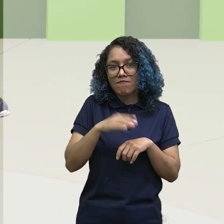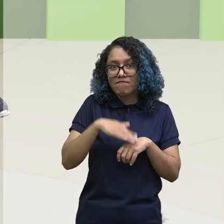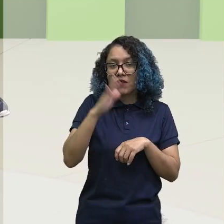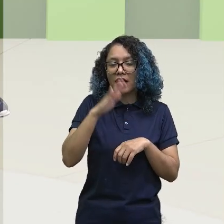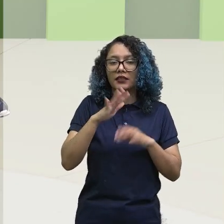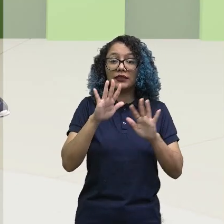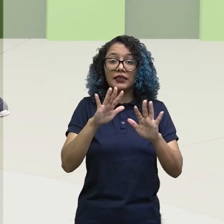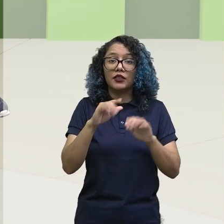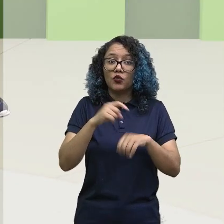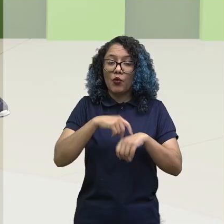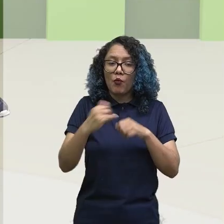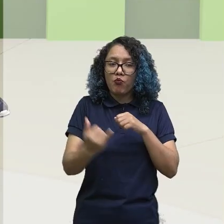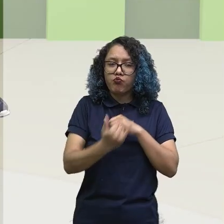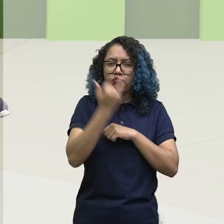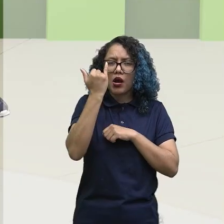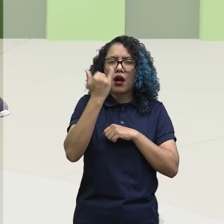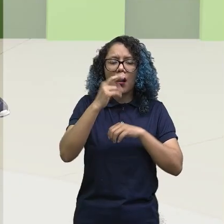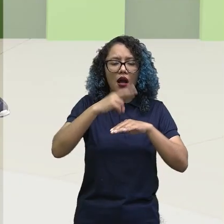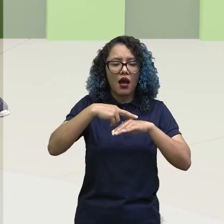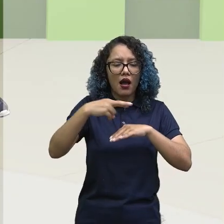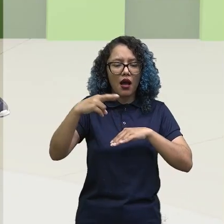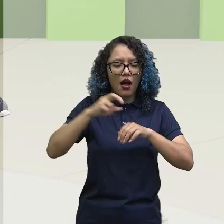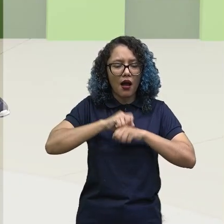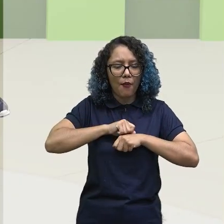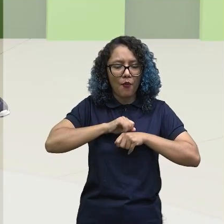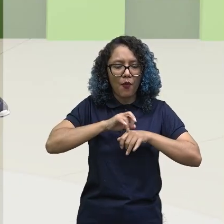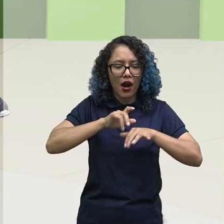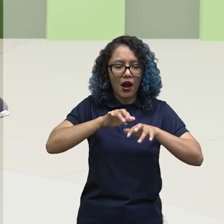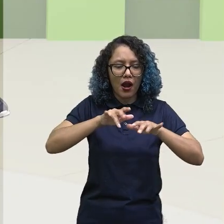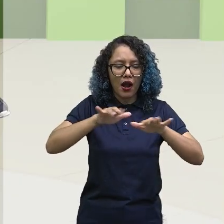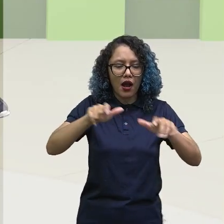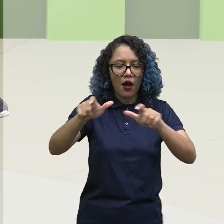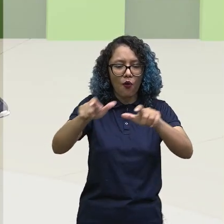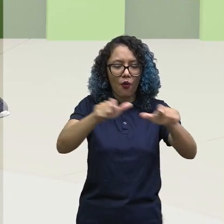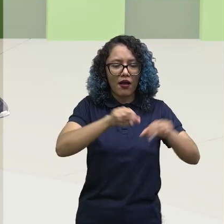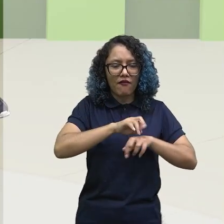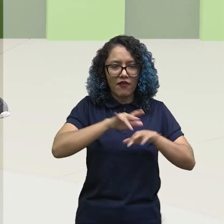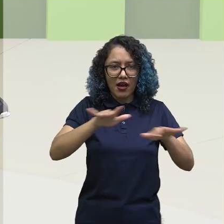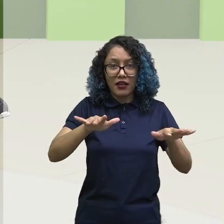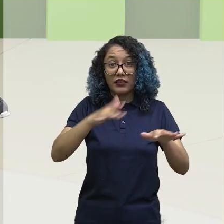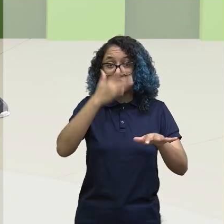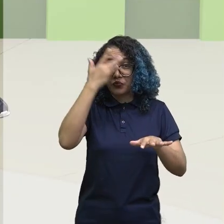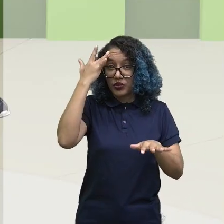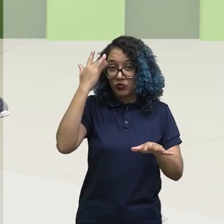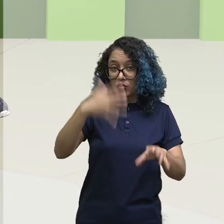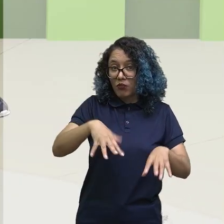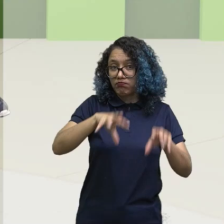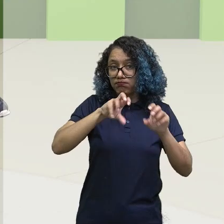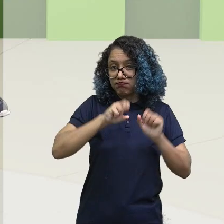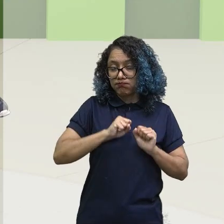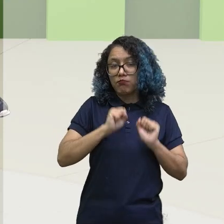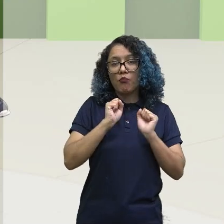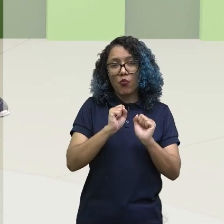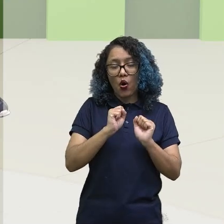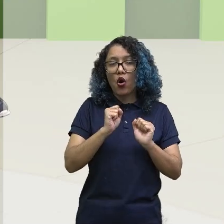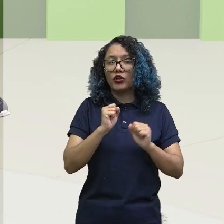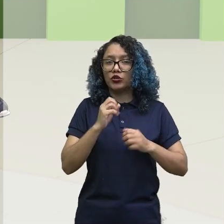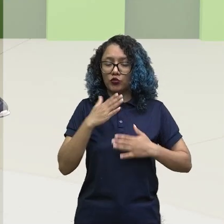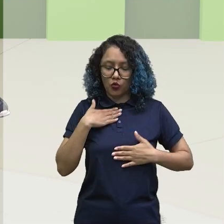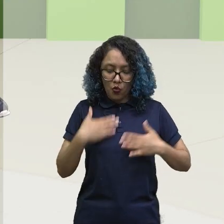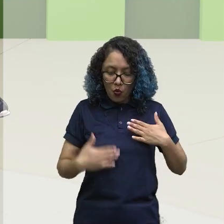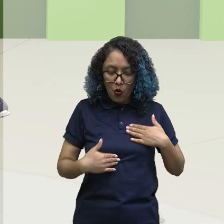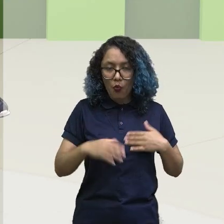o acidente, ele espalha para todos os lugares e pessoas podem levar isso de várias formas, no próprio corpo,